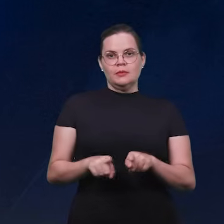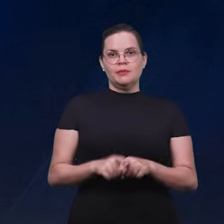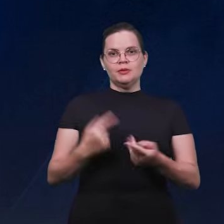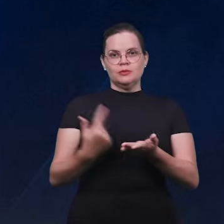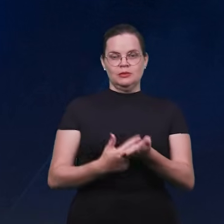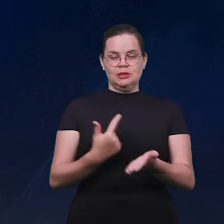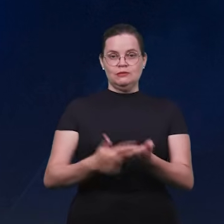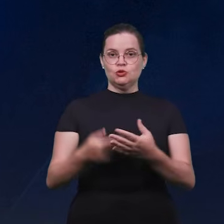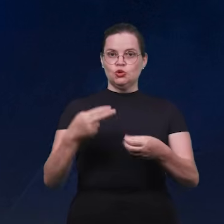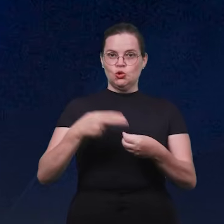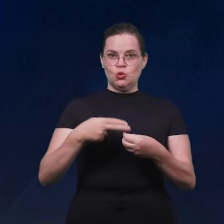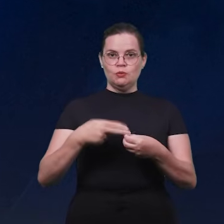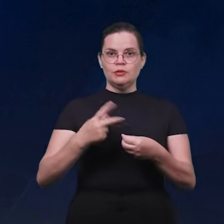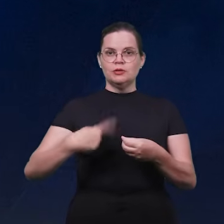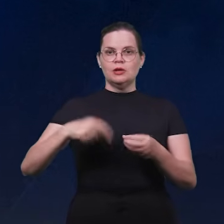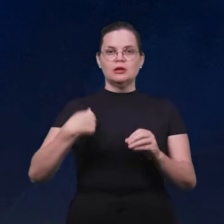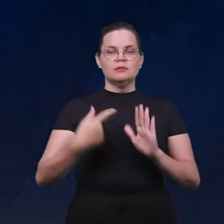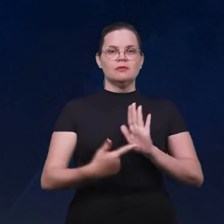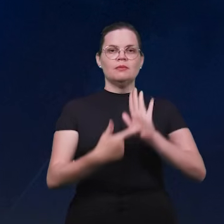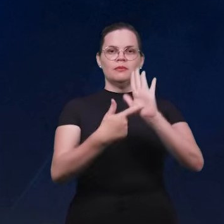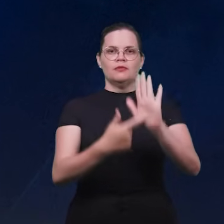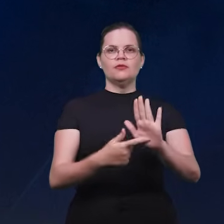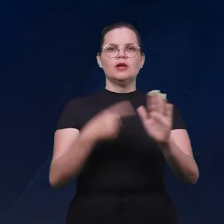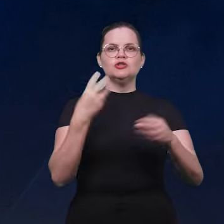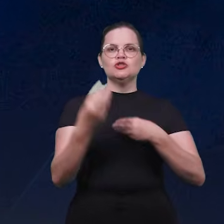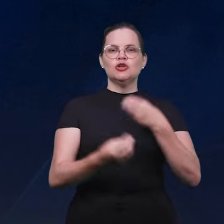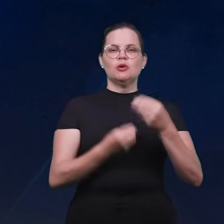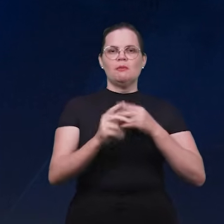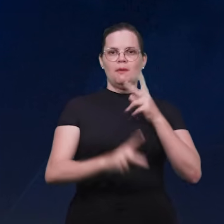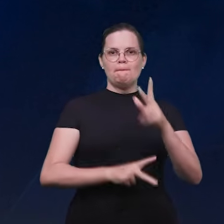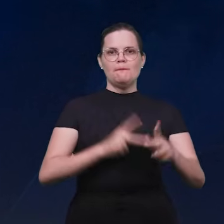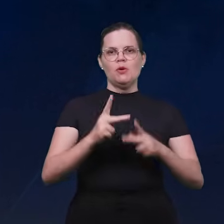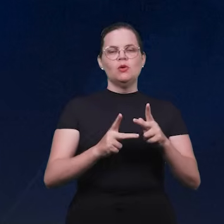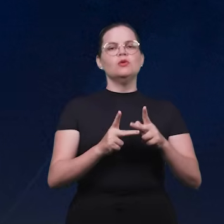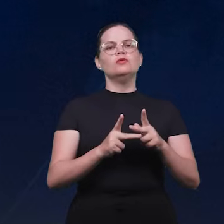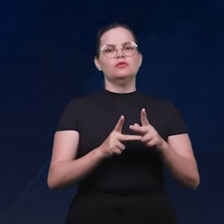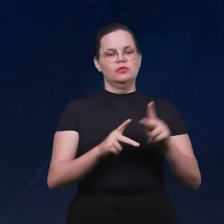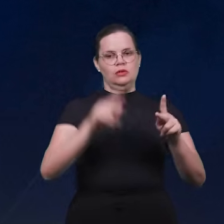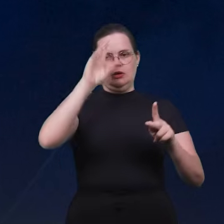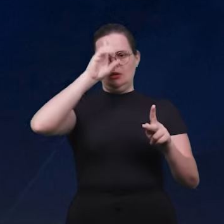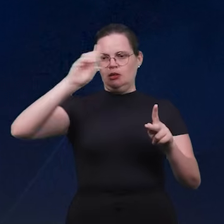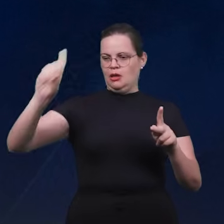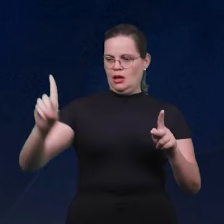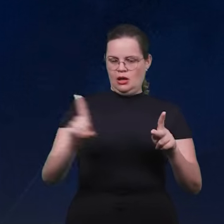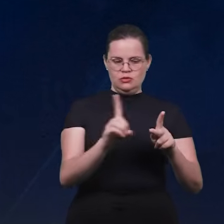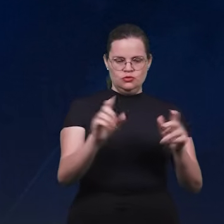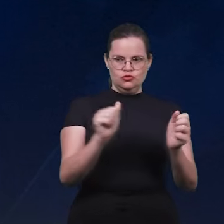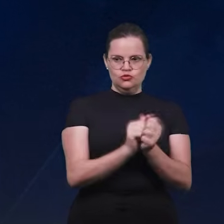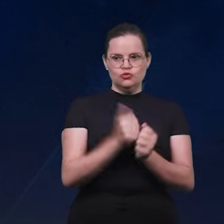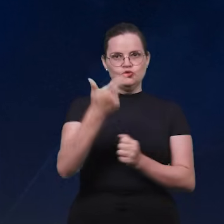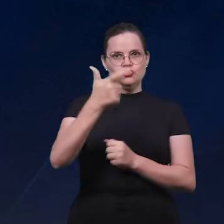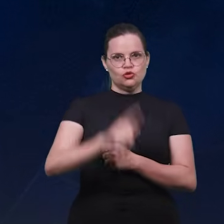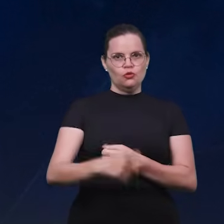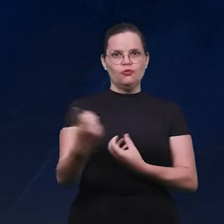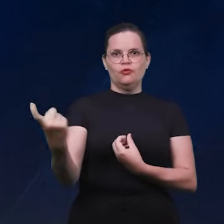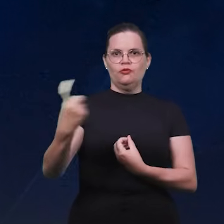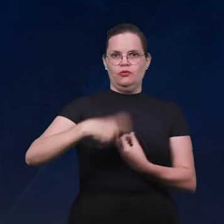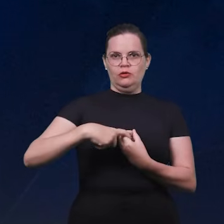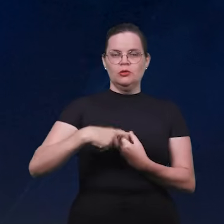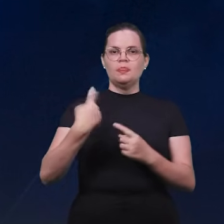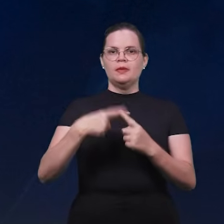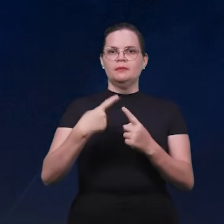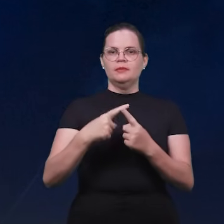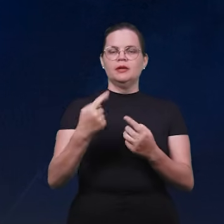nós encontramos o relato da retomada da caminhada de Deus junto com o seu povo a partir do